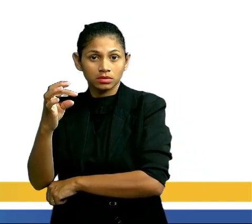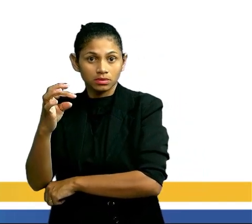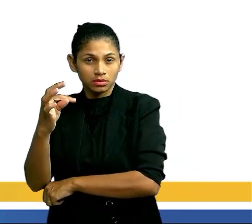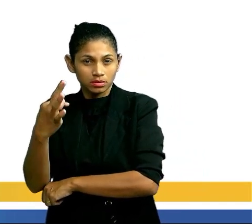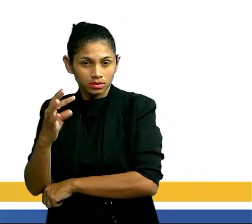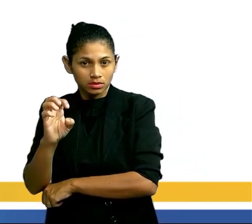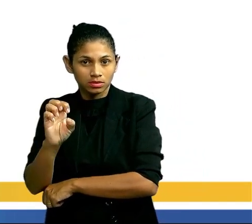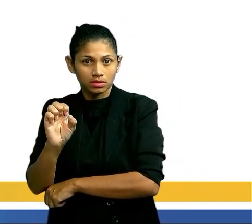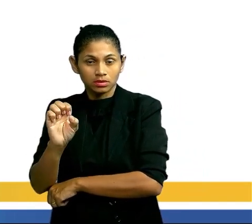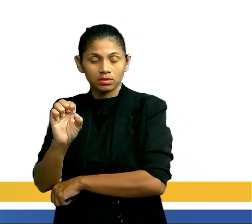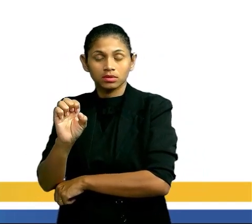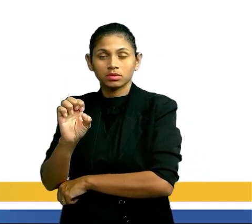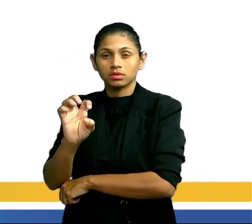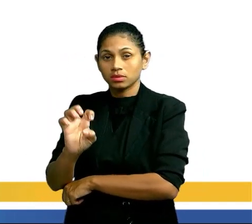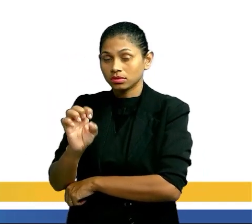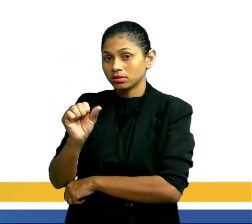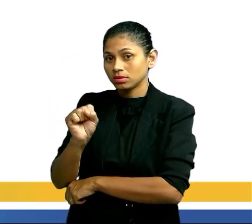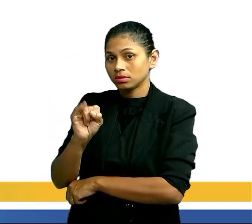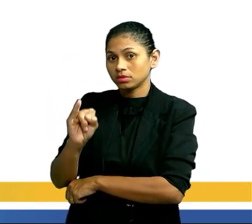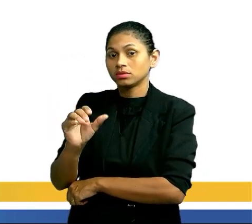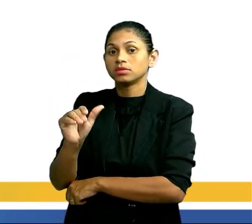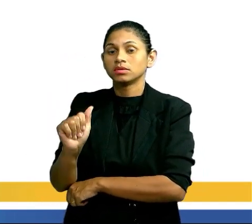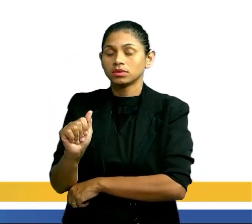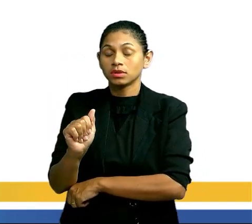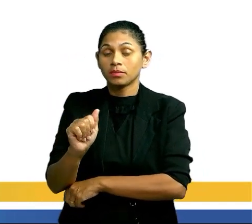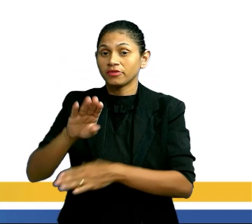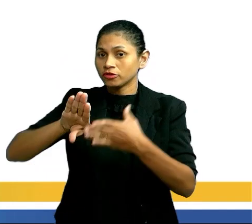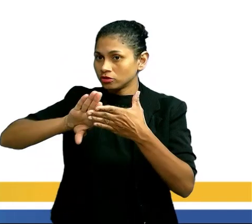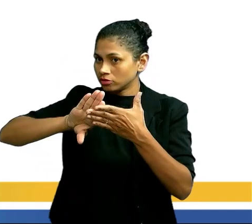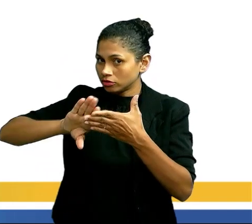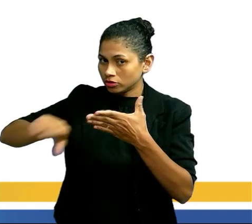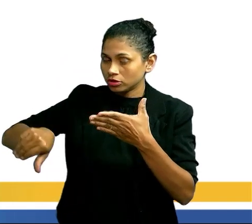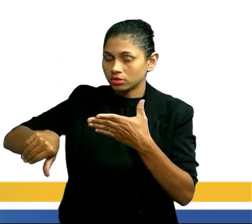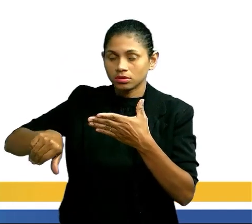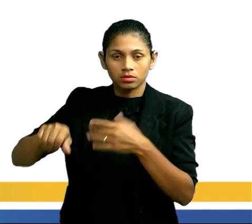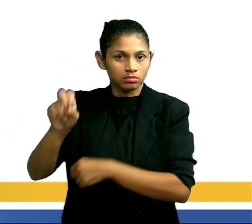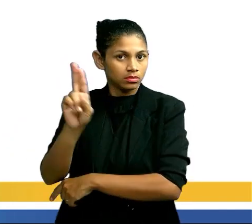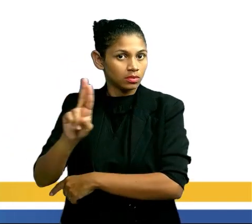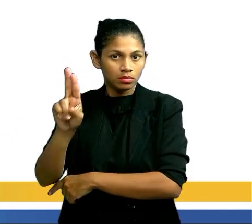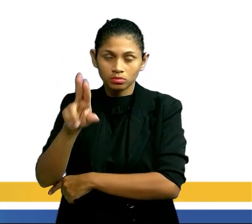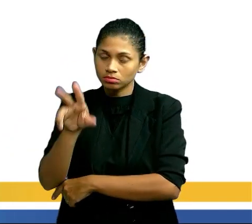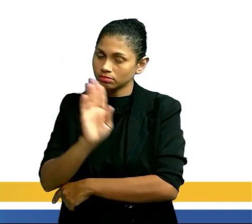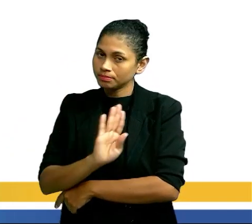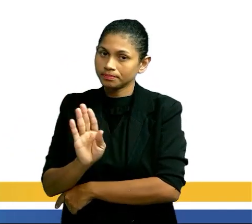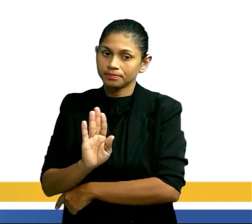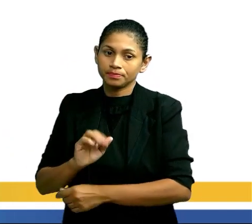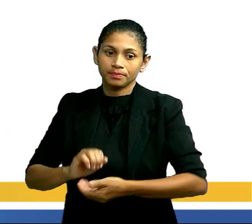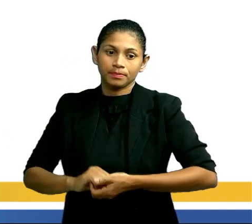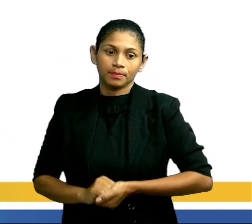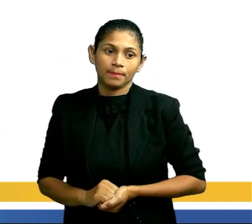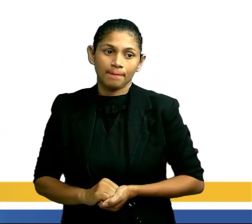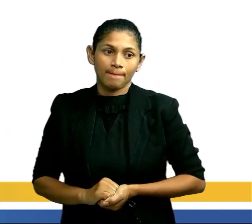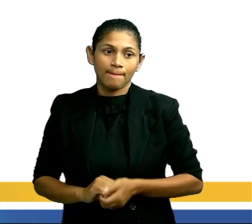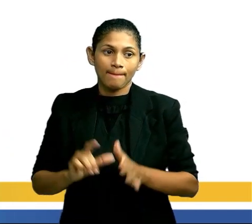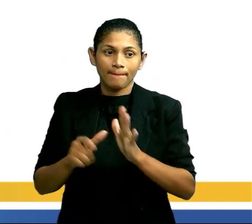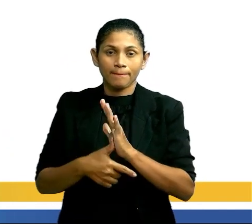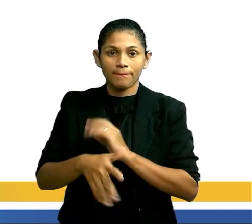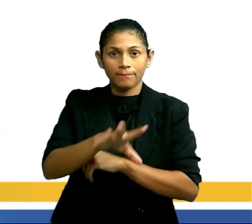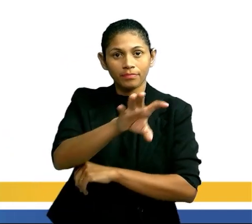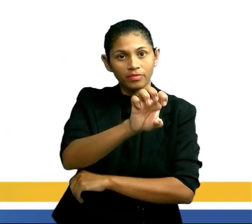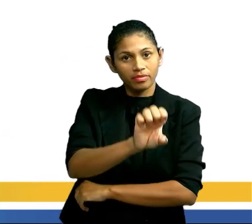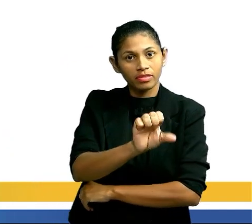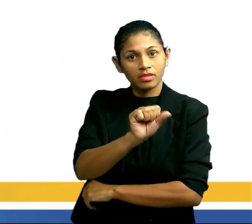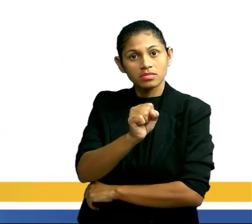passa mais a ser utilizado como anestésico já faz muito tempo. Vamos lá. A próxima função é a